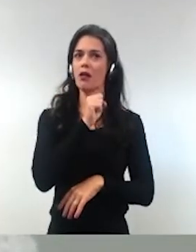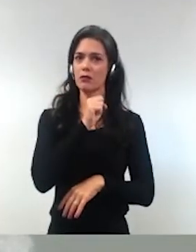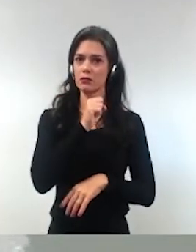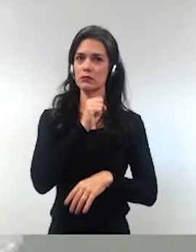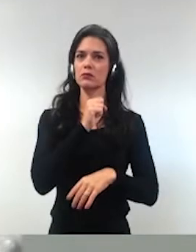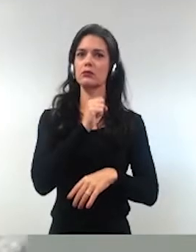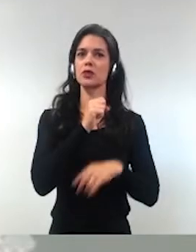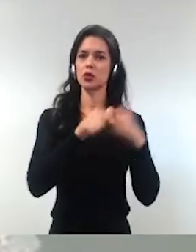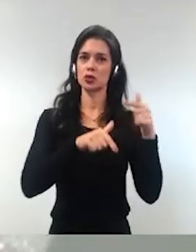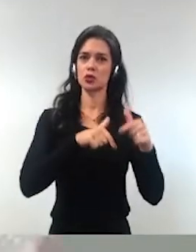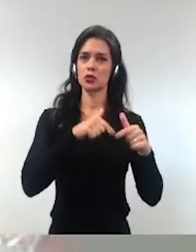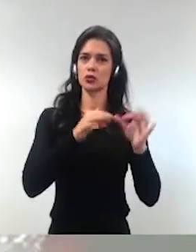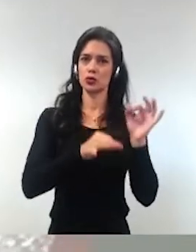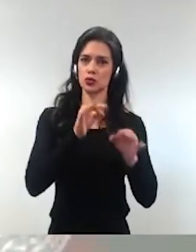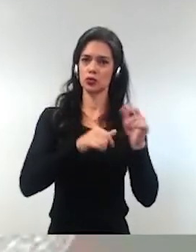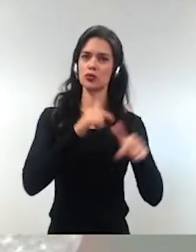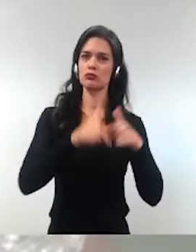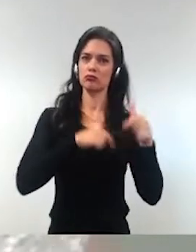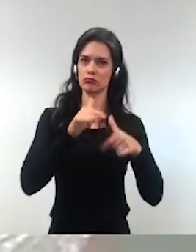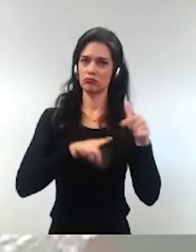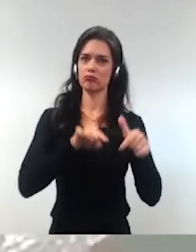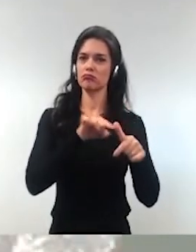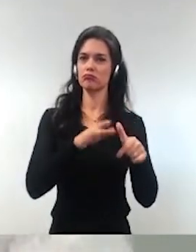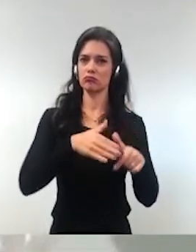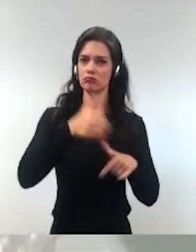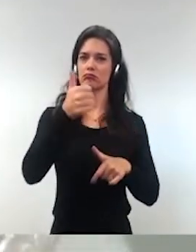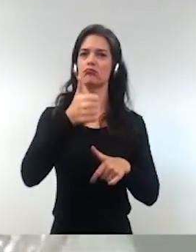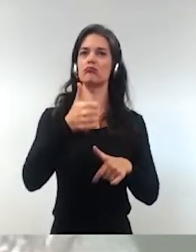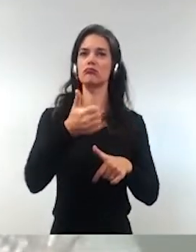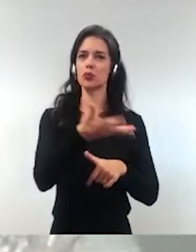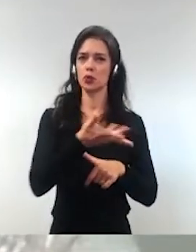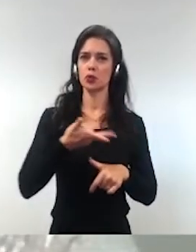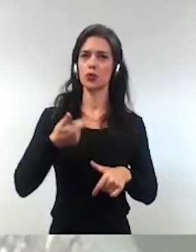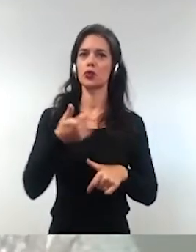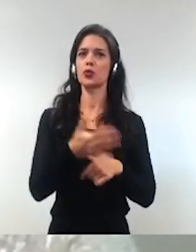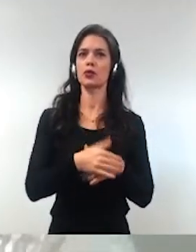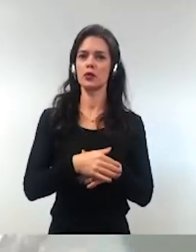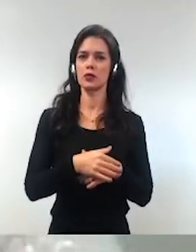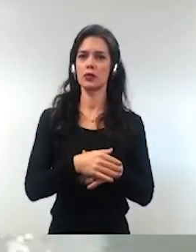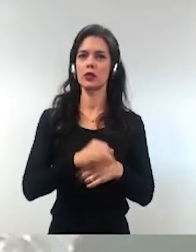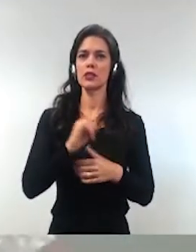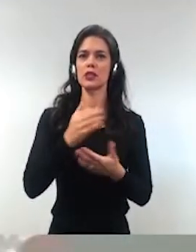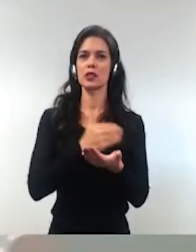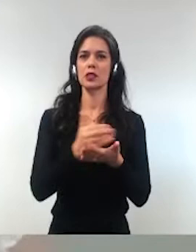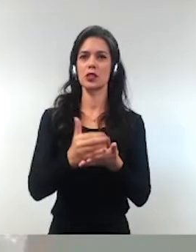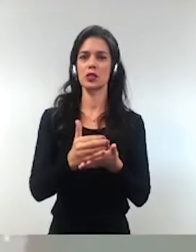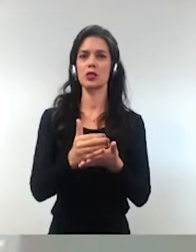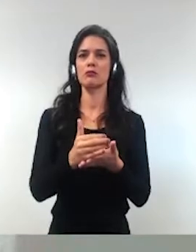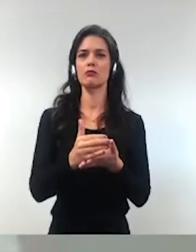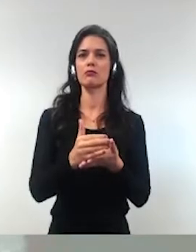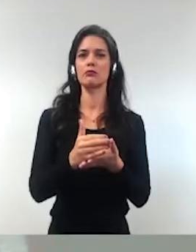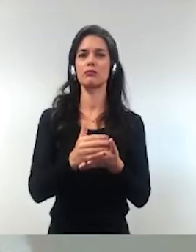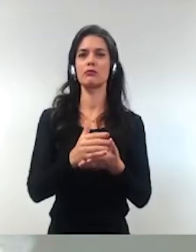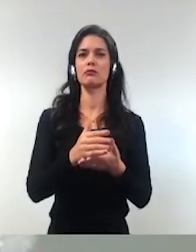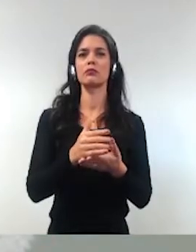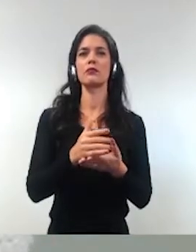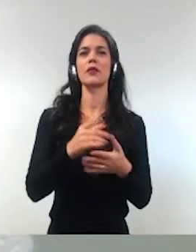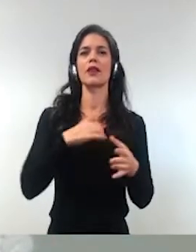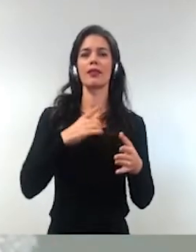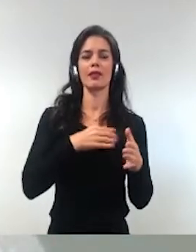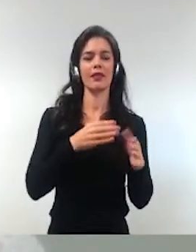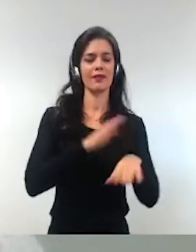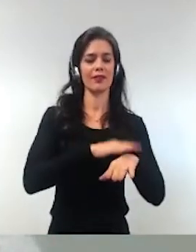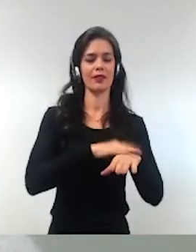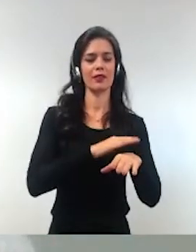A Justiça do Trabalho, entre uma ação trabalhista iniciada numa vara do trabalho, seu julgamento final,